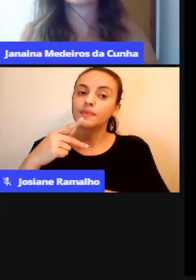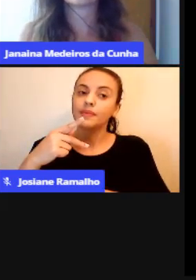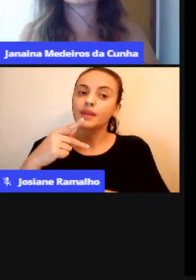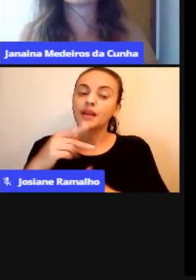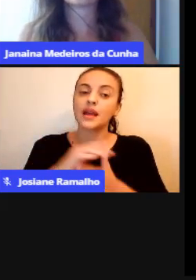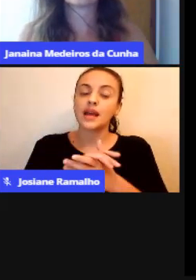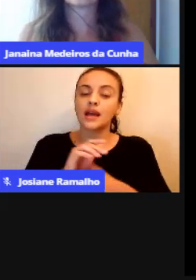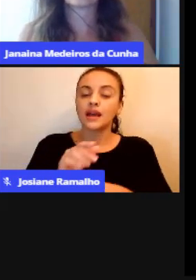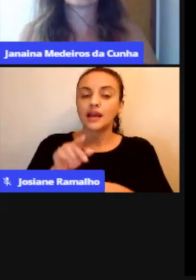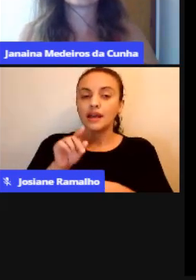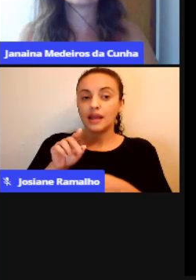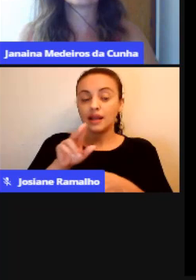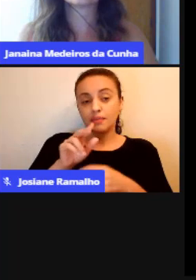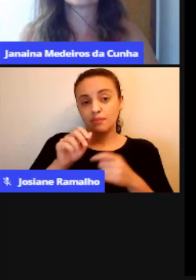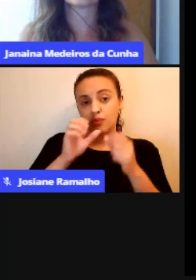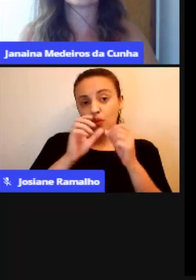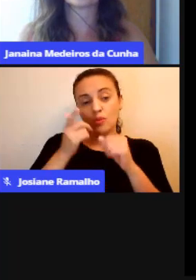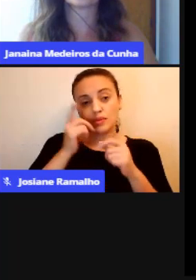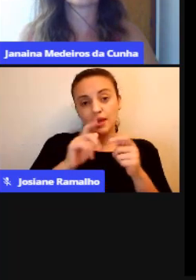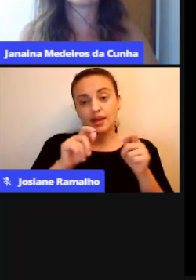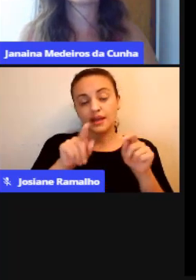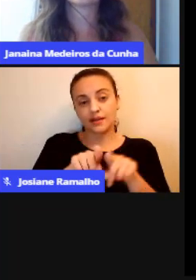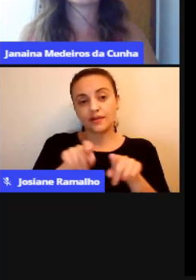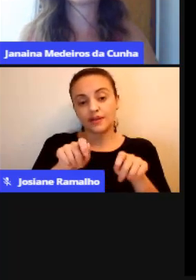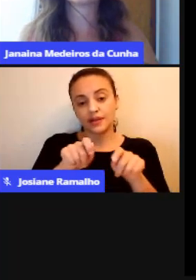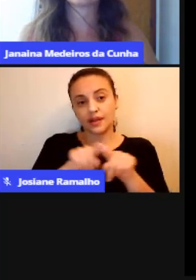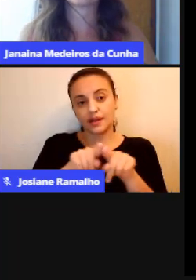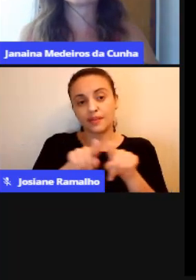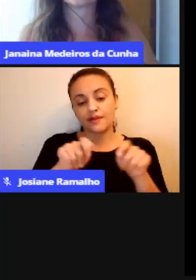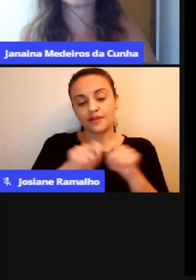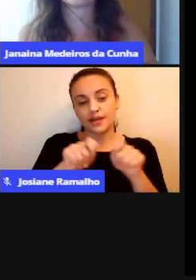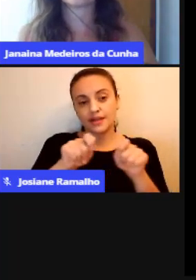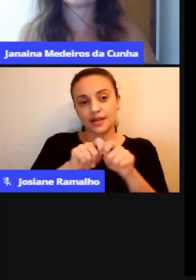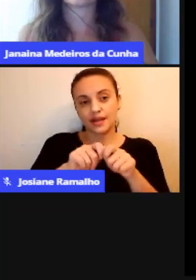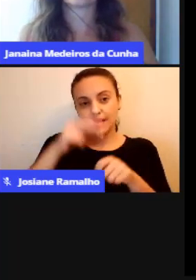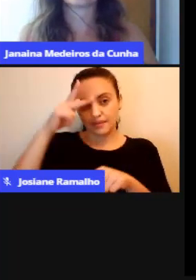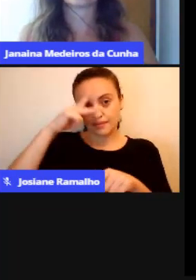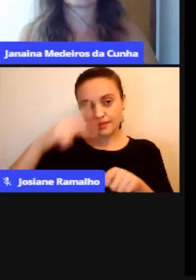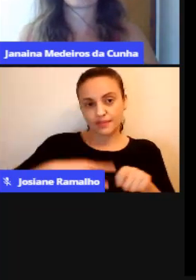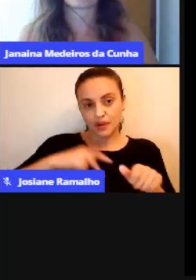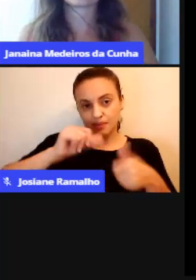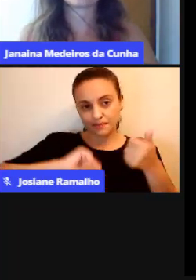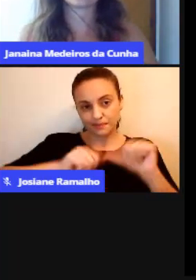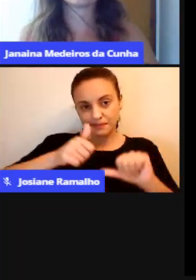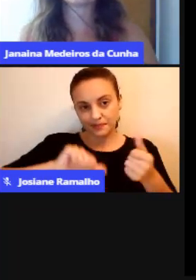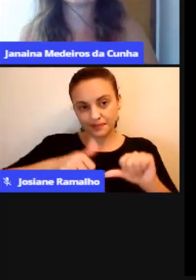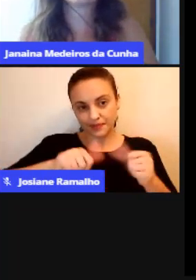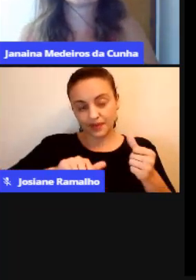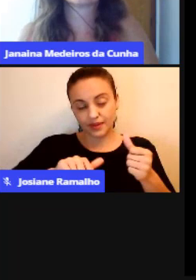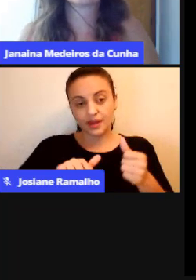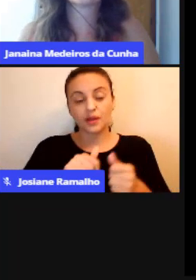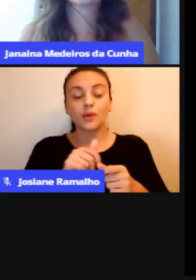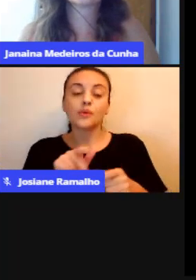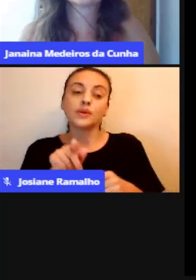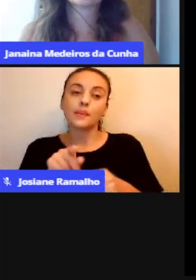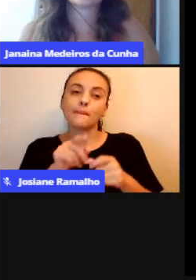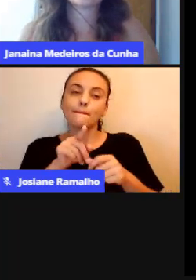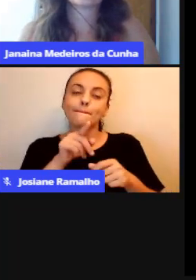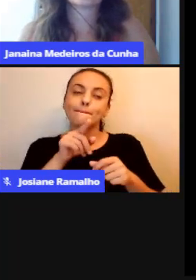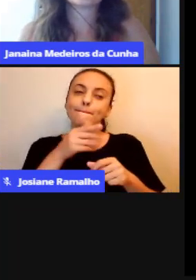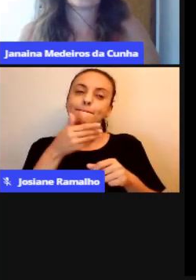essa autoavaliação é bem interessante, né? Então, o aluno ele pode estar, você pode pedir para aquele